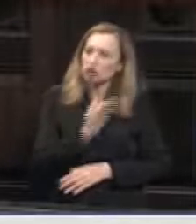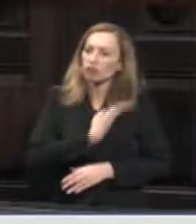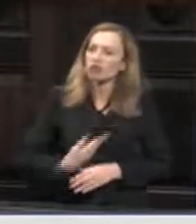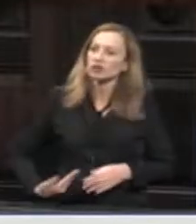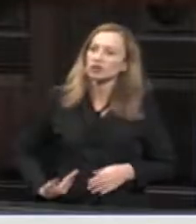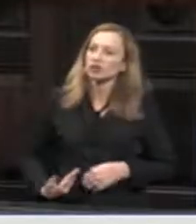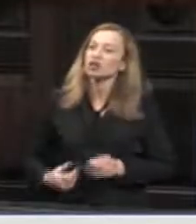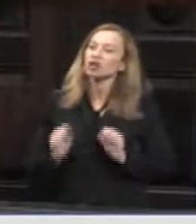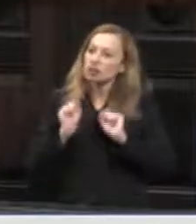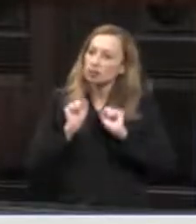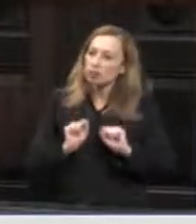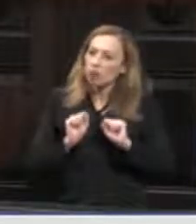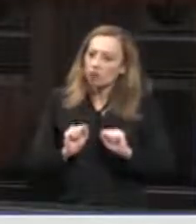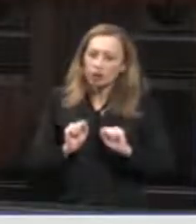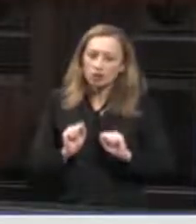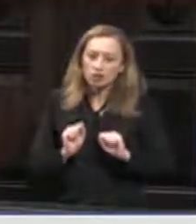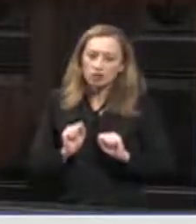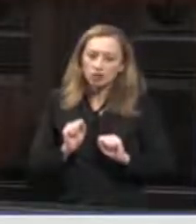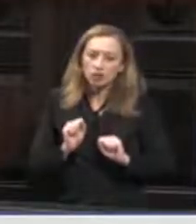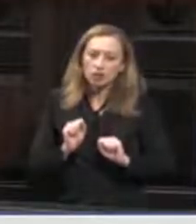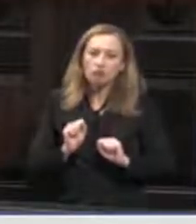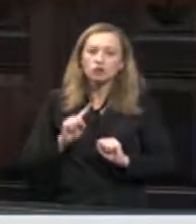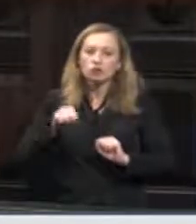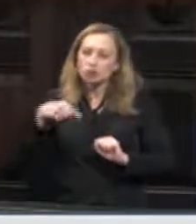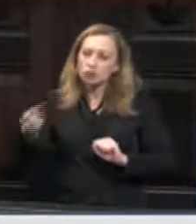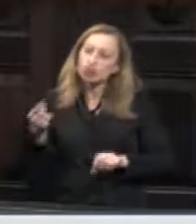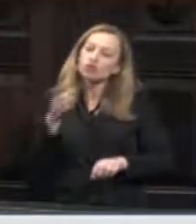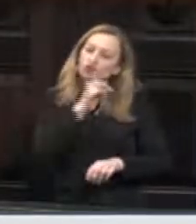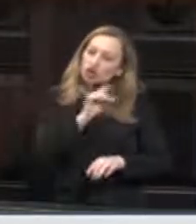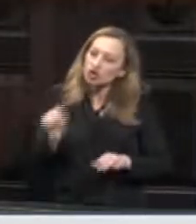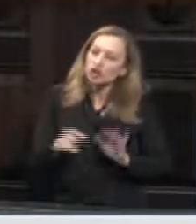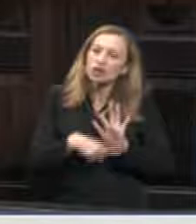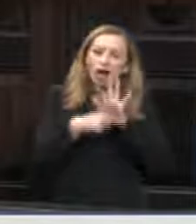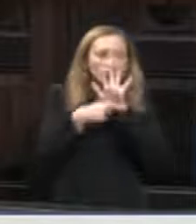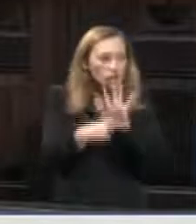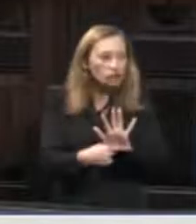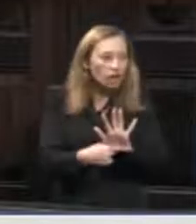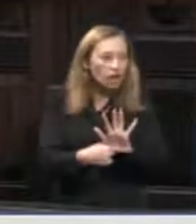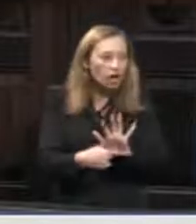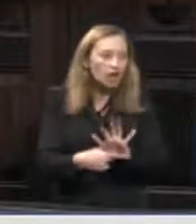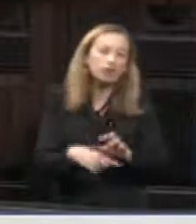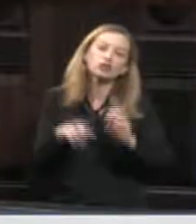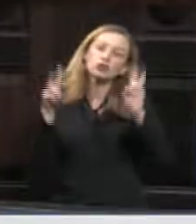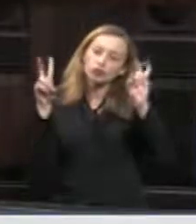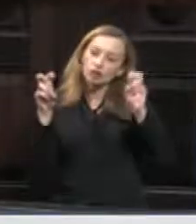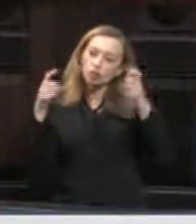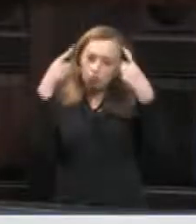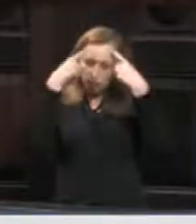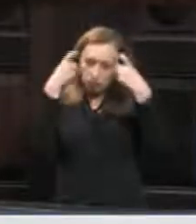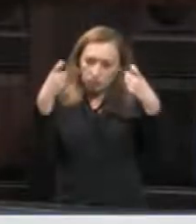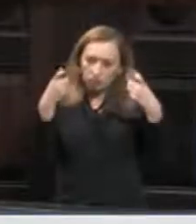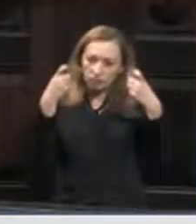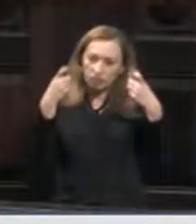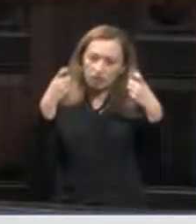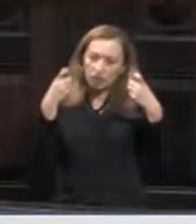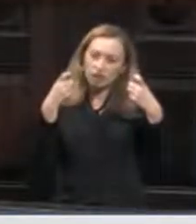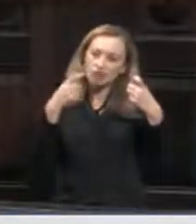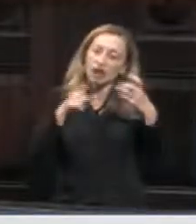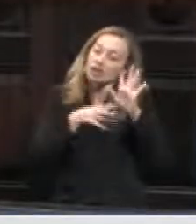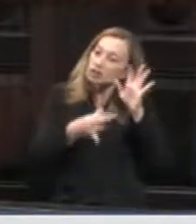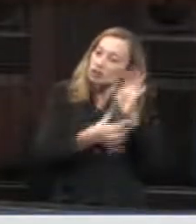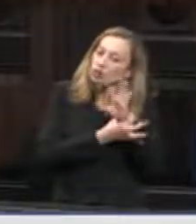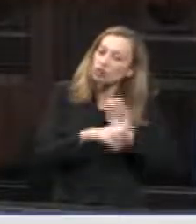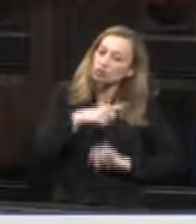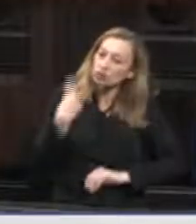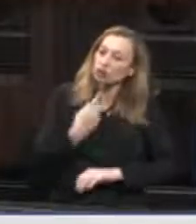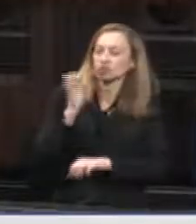dias, ter medidas concretas em relação à questão da segurança pública na nossa Baixada